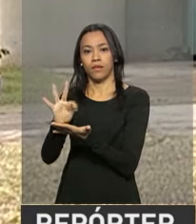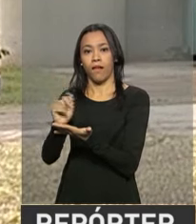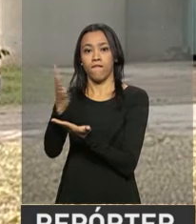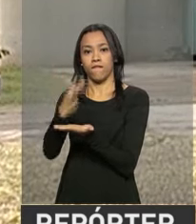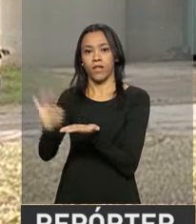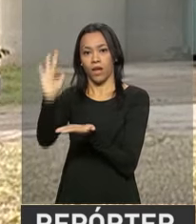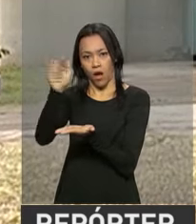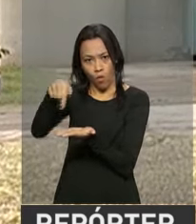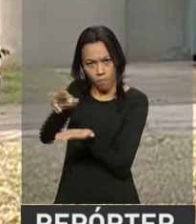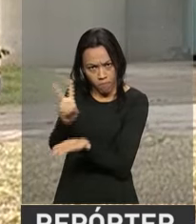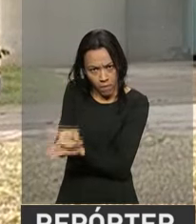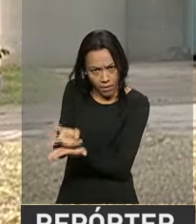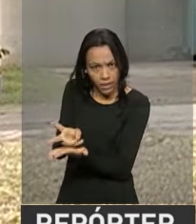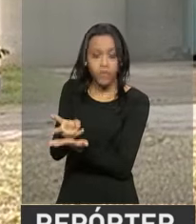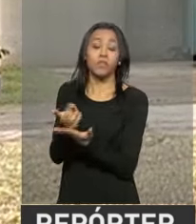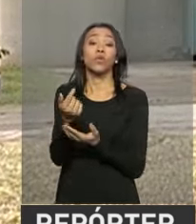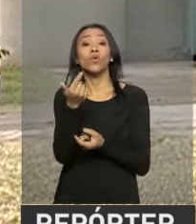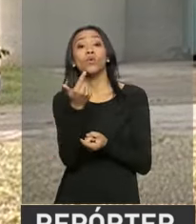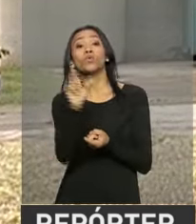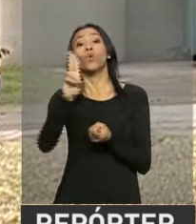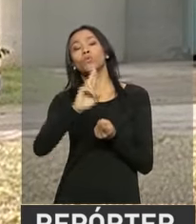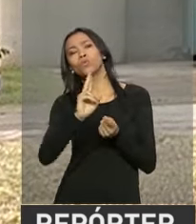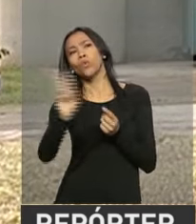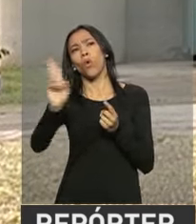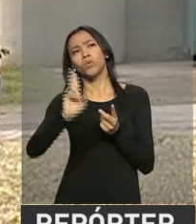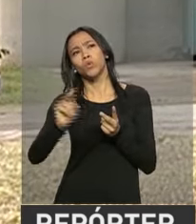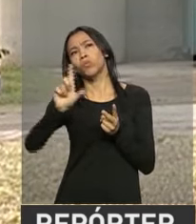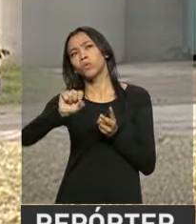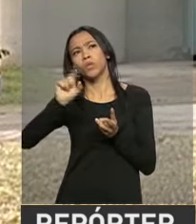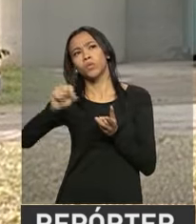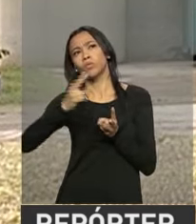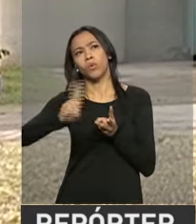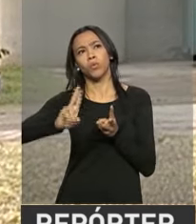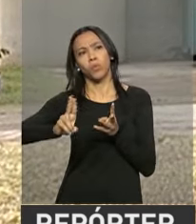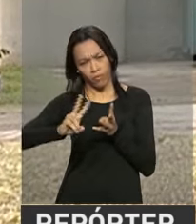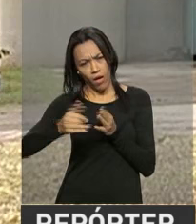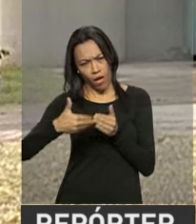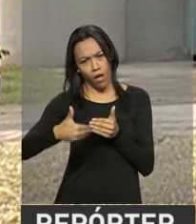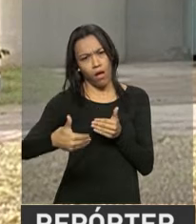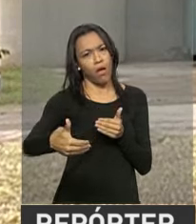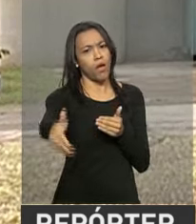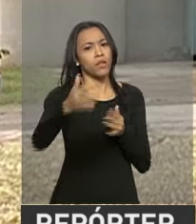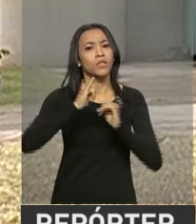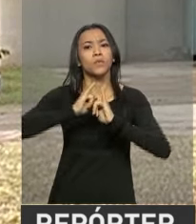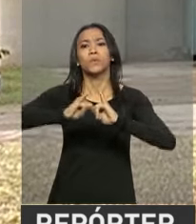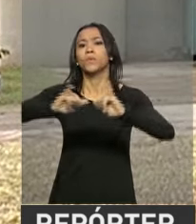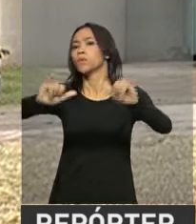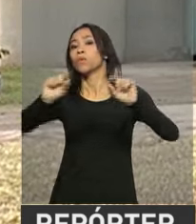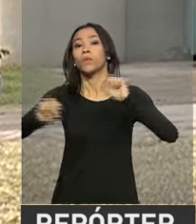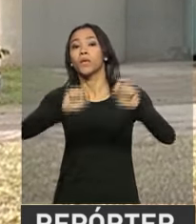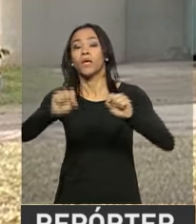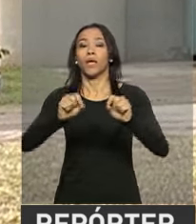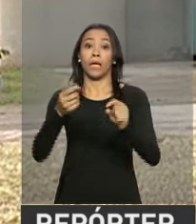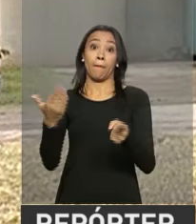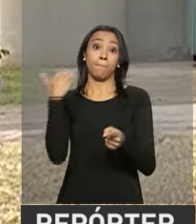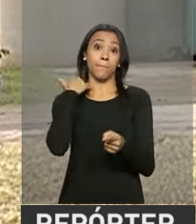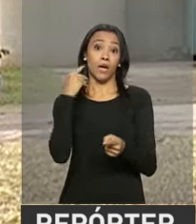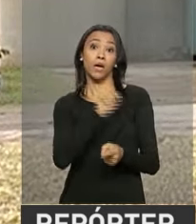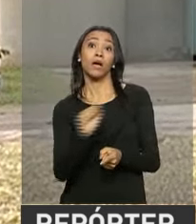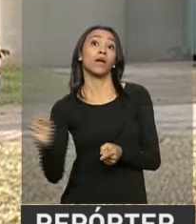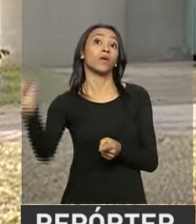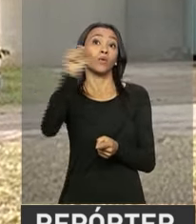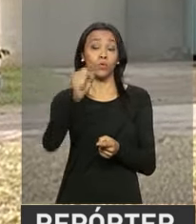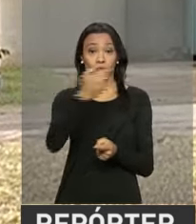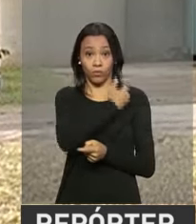nomes a serem anunciados, a próxima definição sobre os nomes a serem anunciados são os nomes para os bancos públicos, os